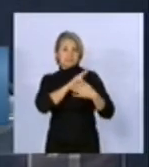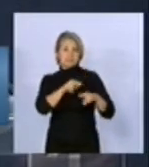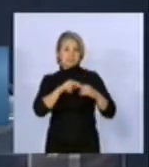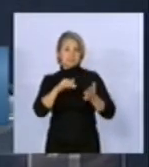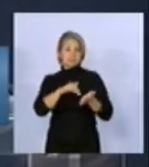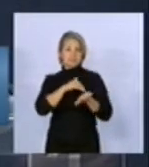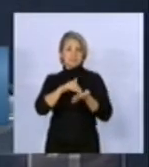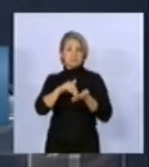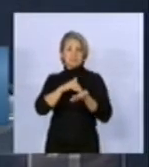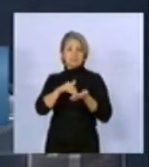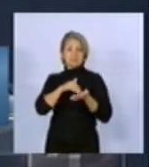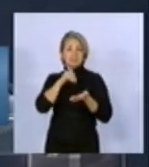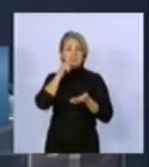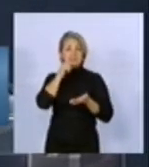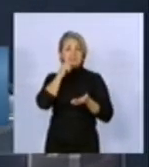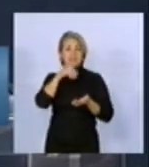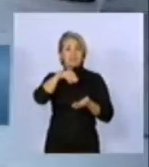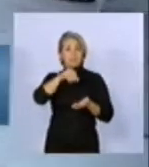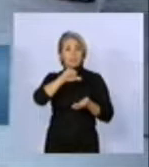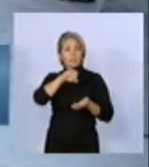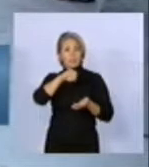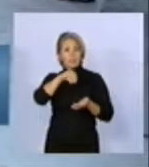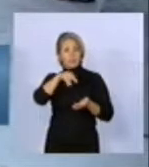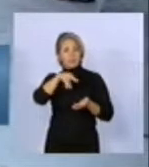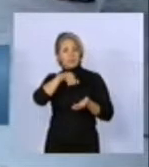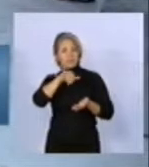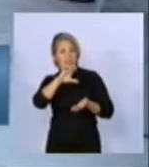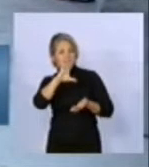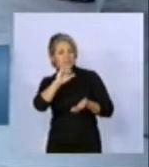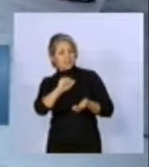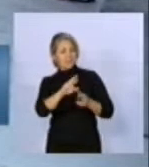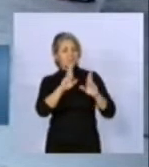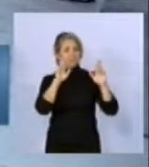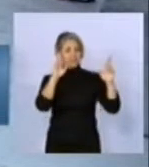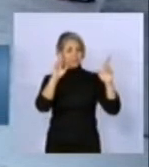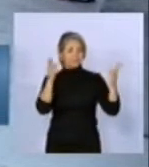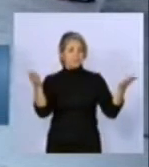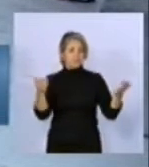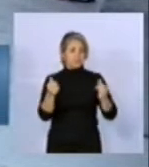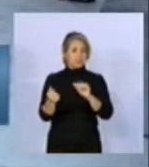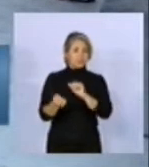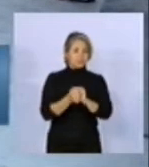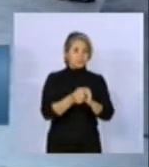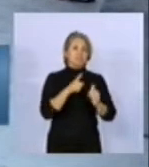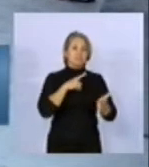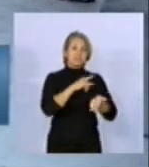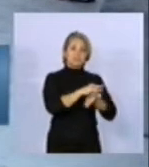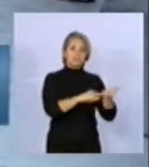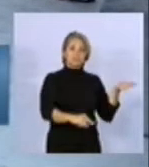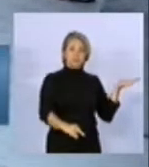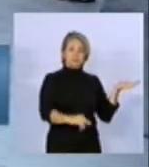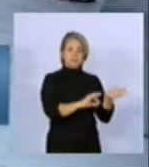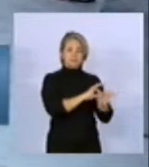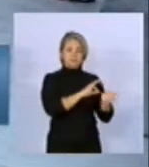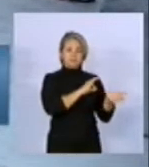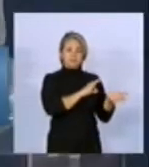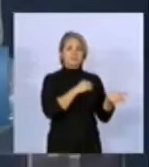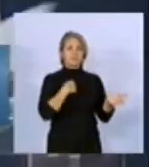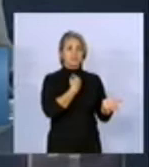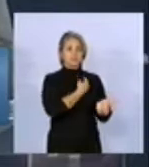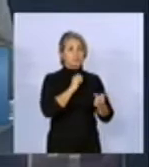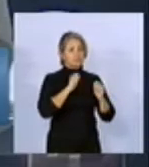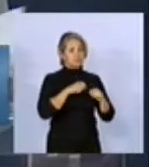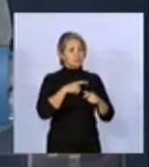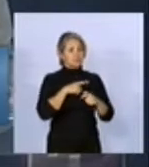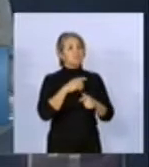sua secretária Dra Mônica bergamask né que nos acompanha essa de Natália desse documento né que a gente